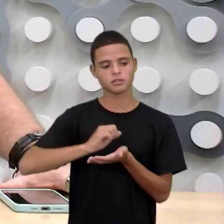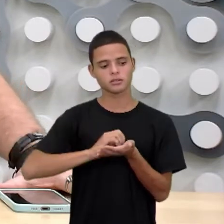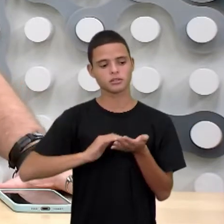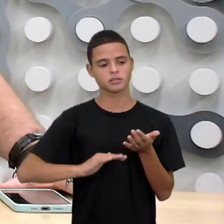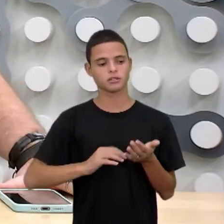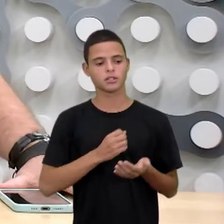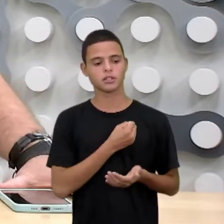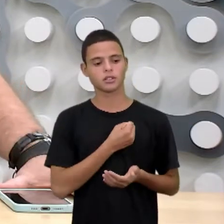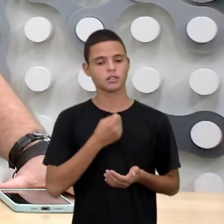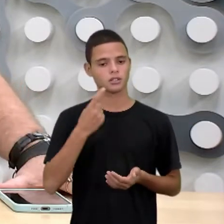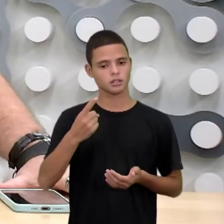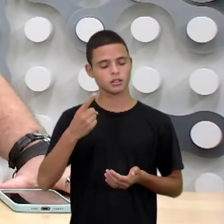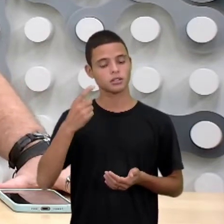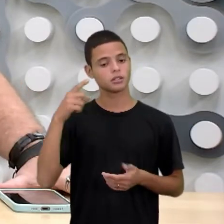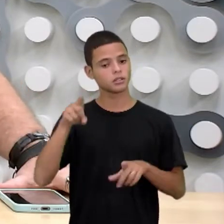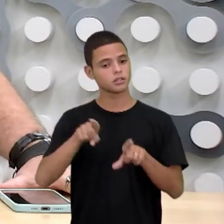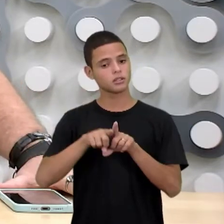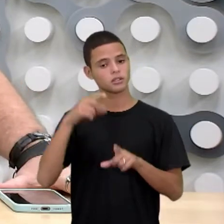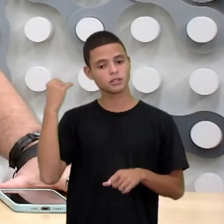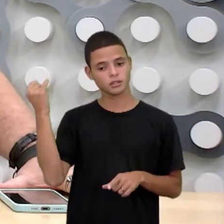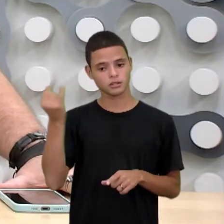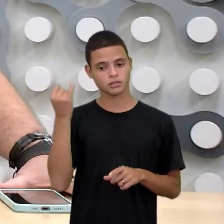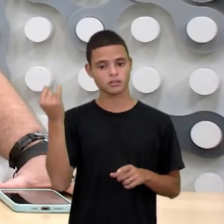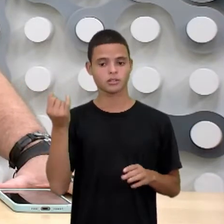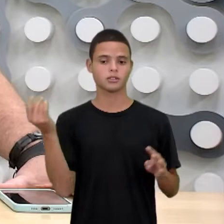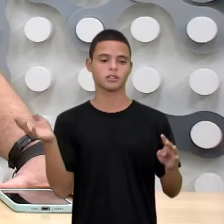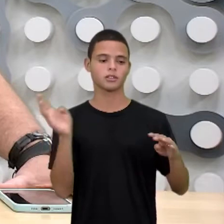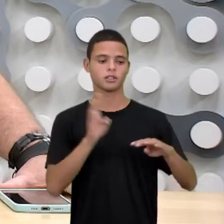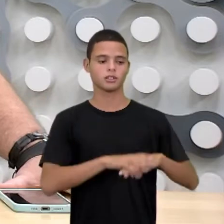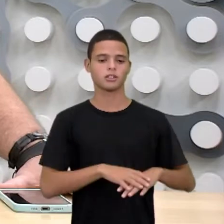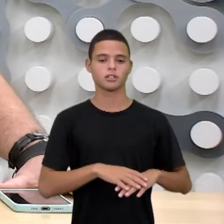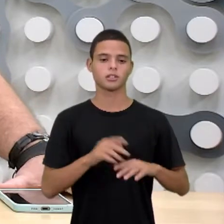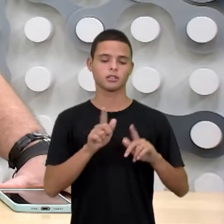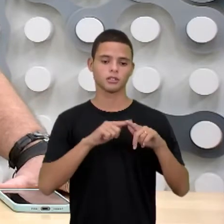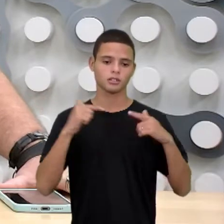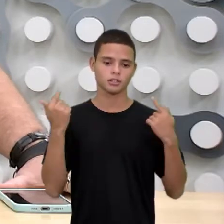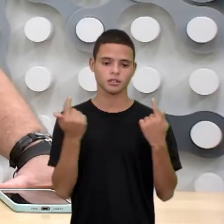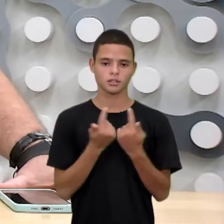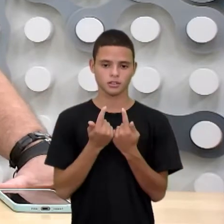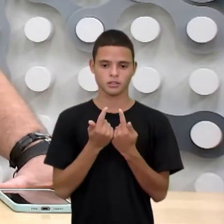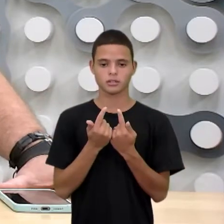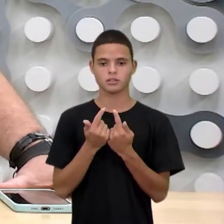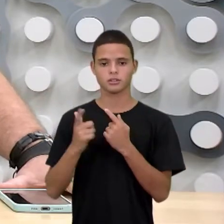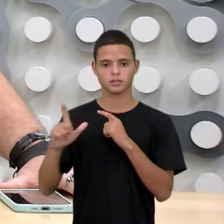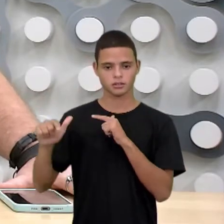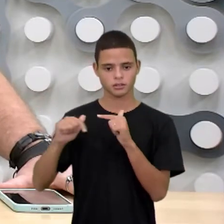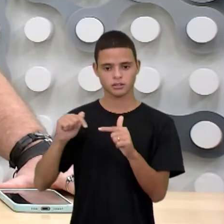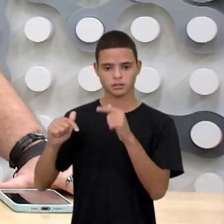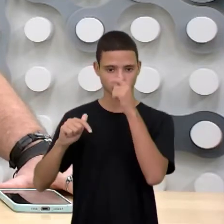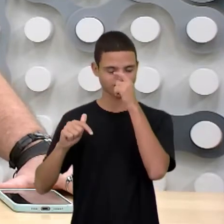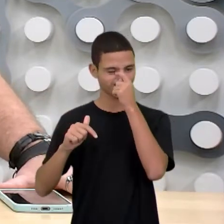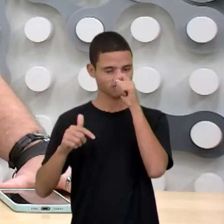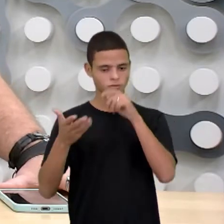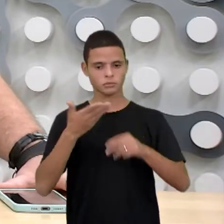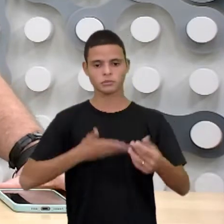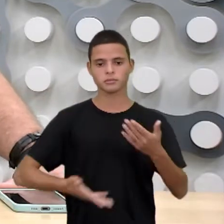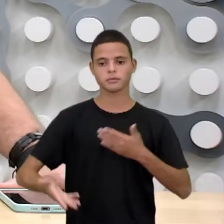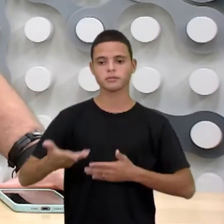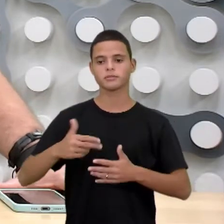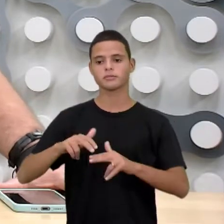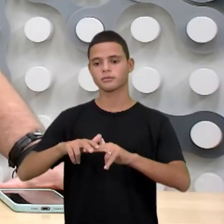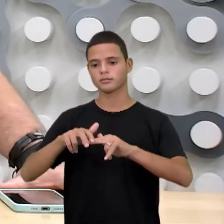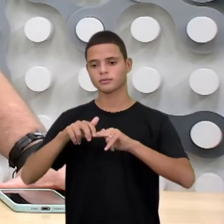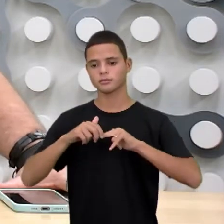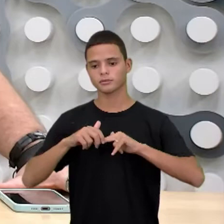matemática nesta relação aí, né, com a geografia, né? Então trabalhando aí a interdisciplinaridade, né? Por isso que,